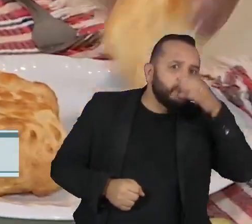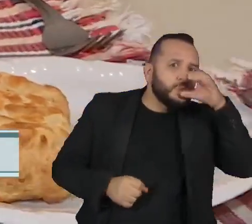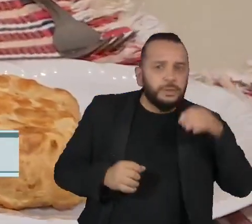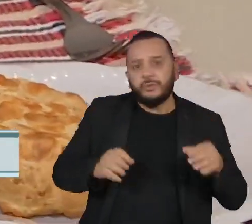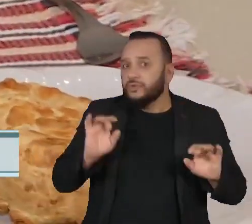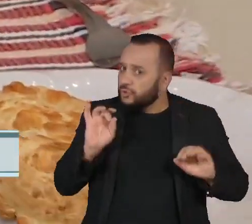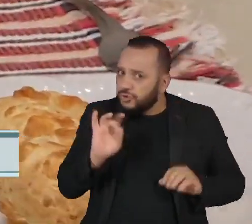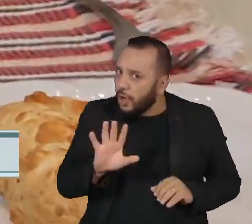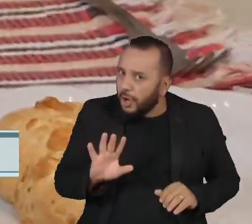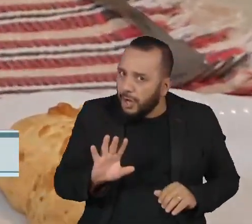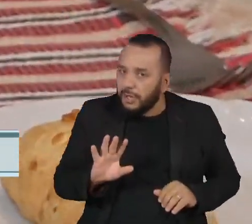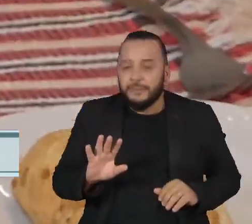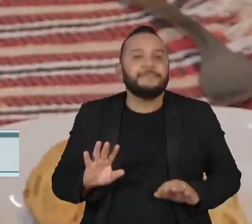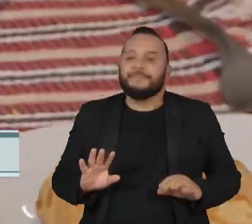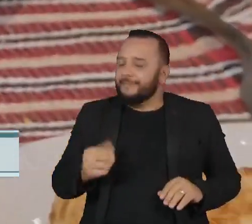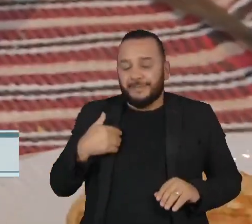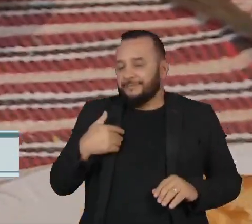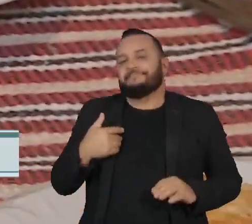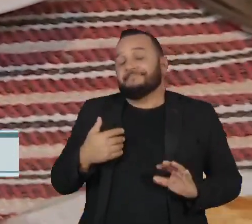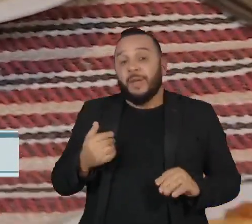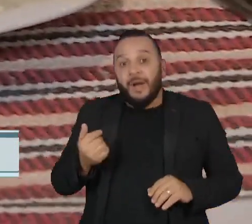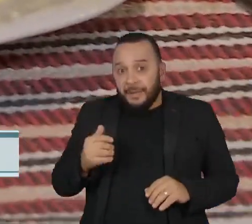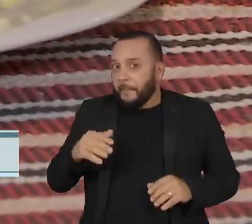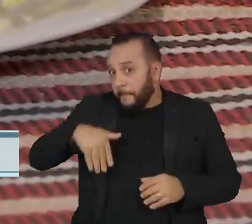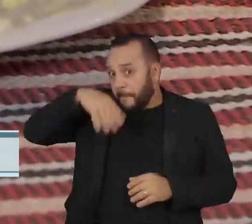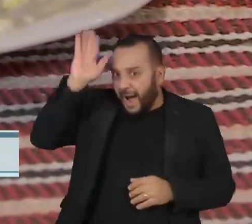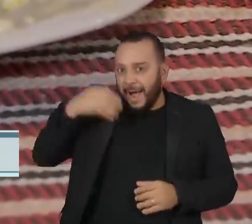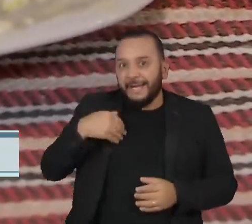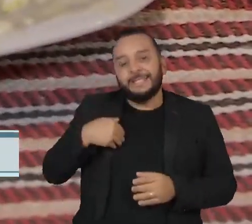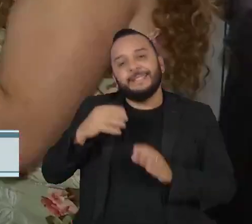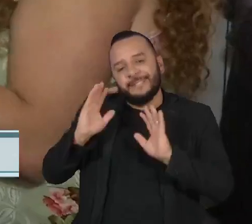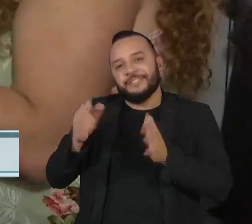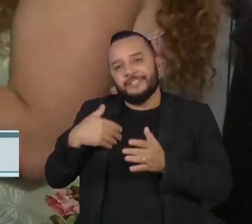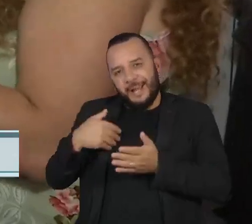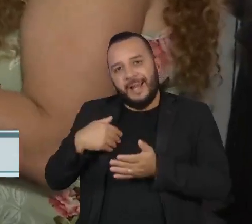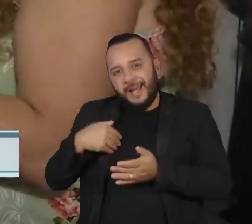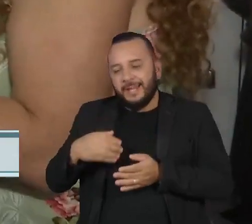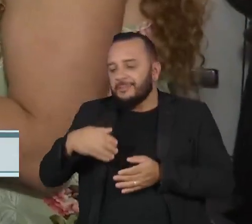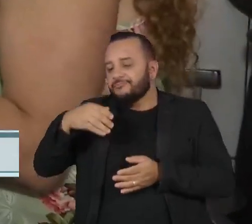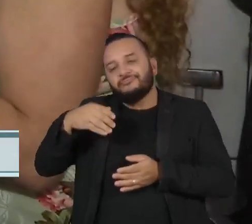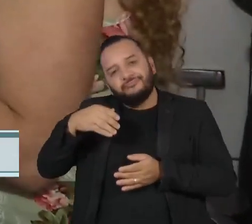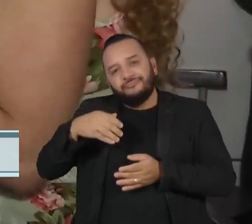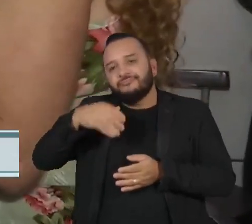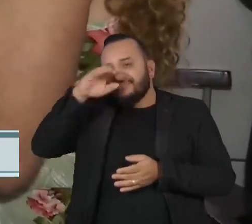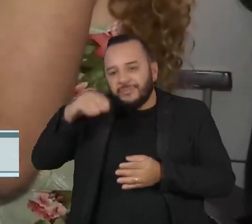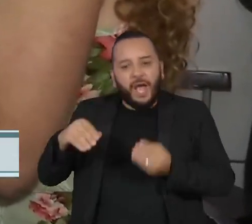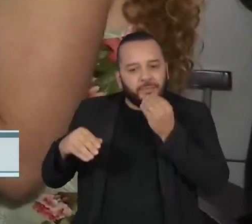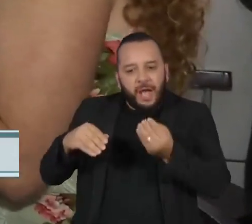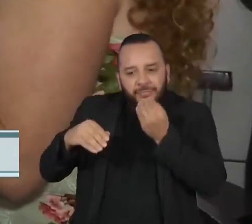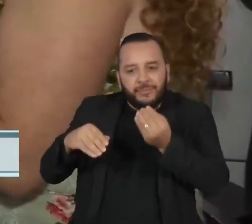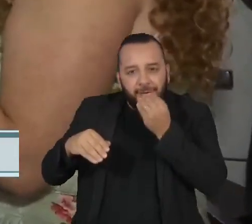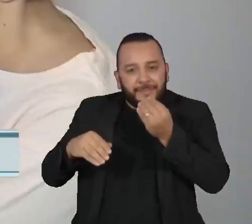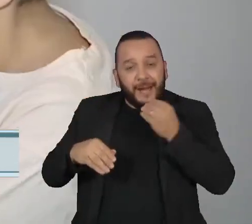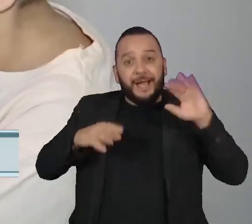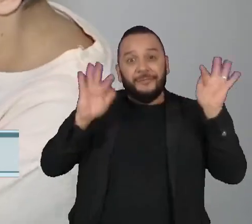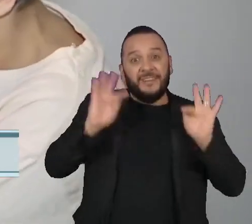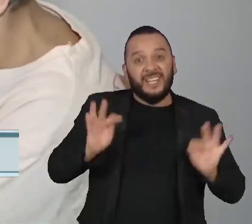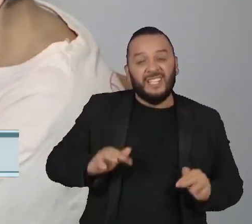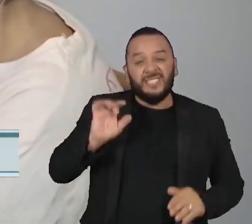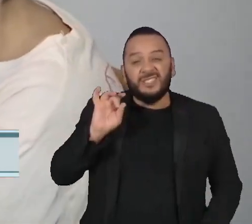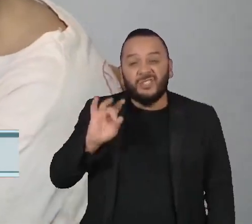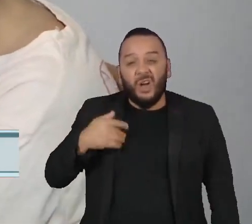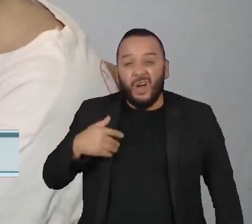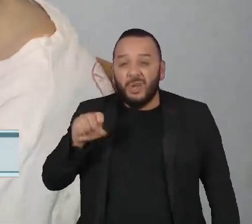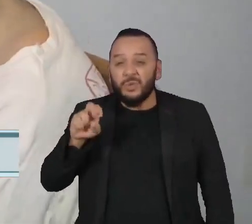não iam além desse cardápio demonstraram maior nível de infelicidade por outro lado os que tomavam café da manhã todos os dias Se